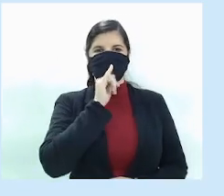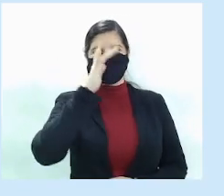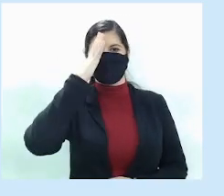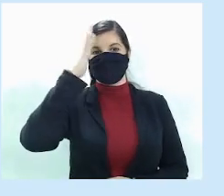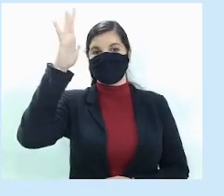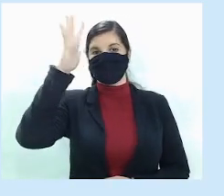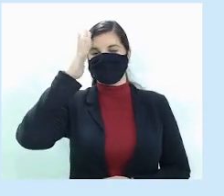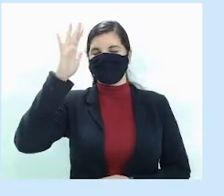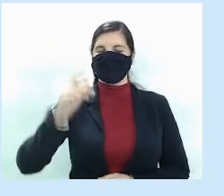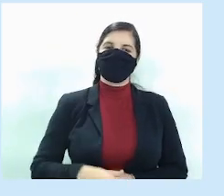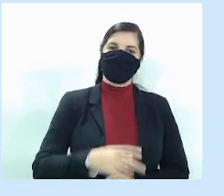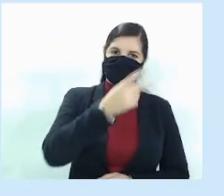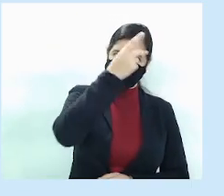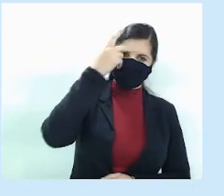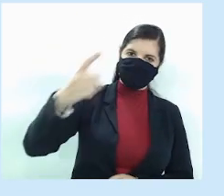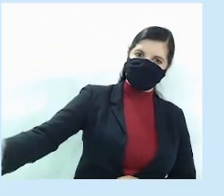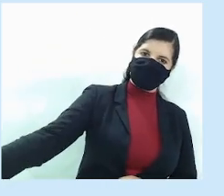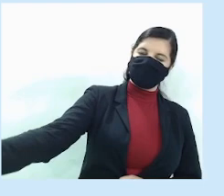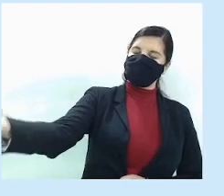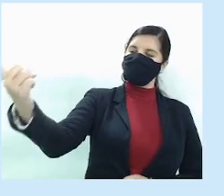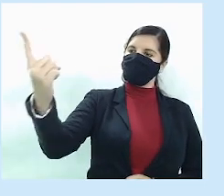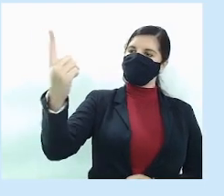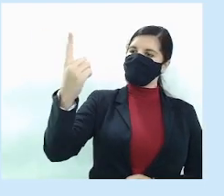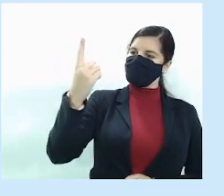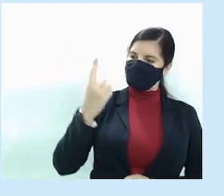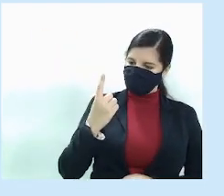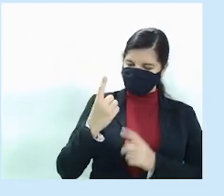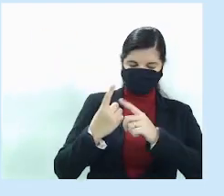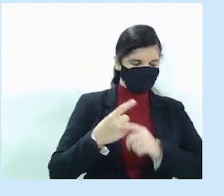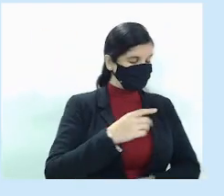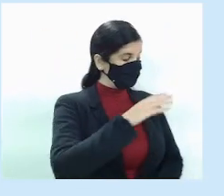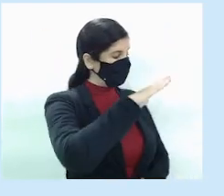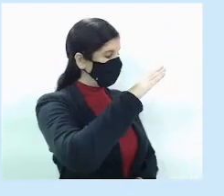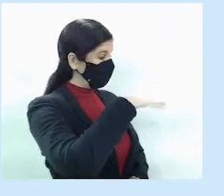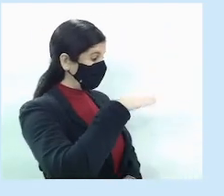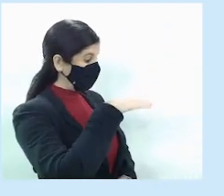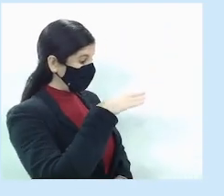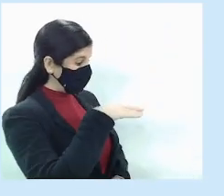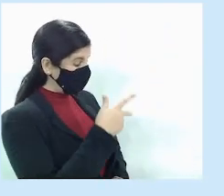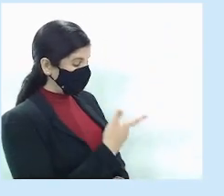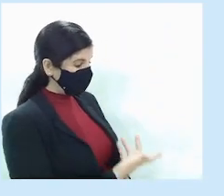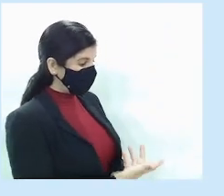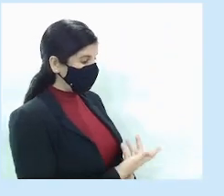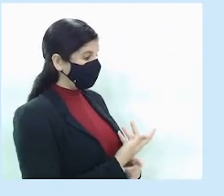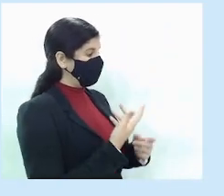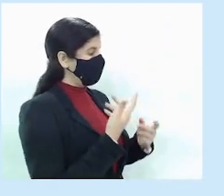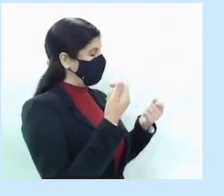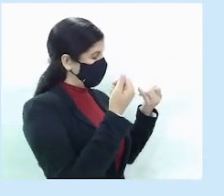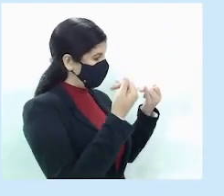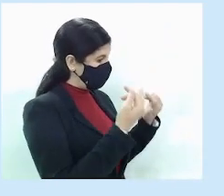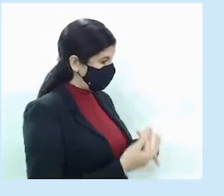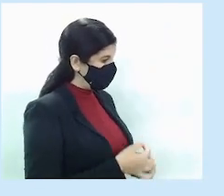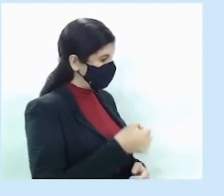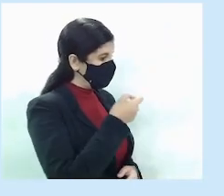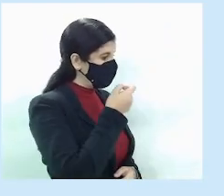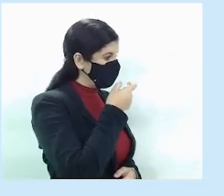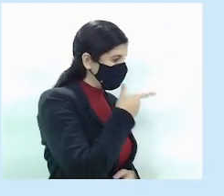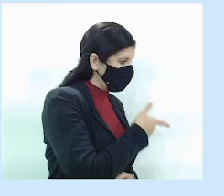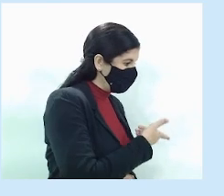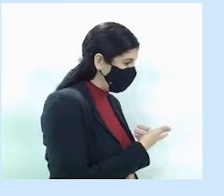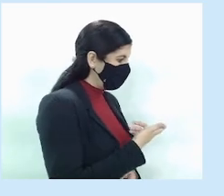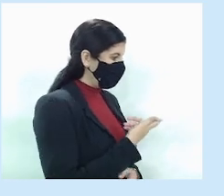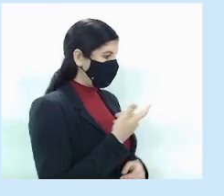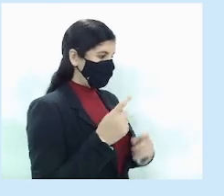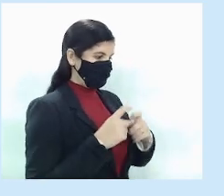que alguém chega para contar uma piada envolvendo talvez o meio sei